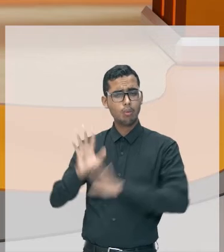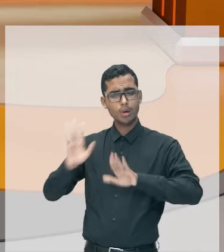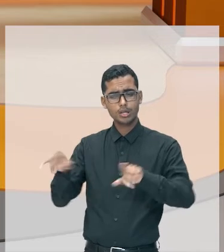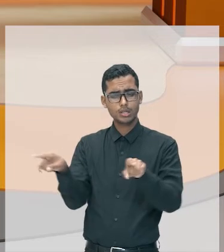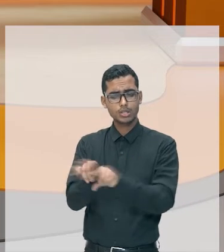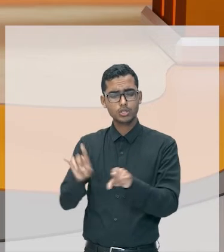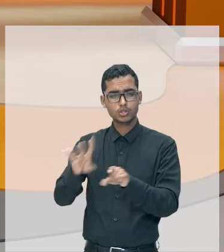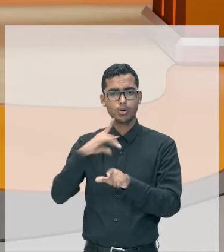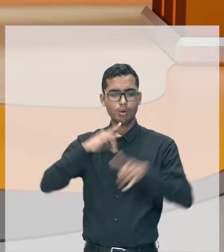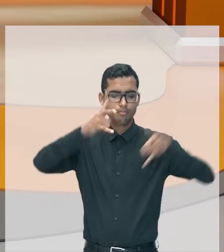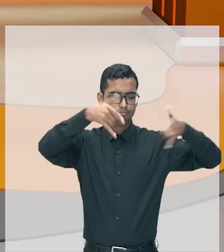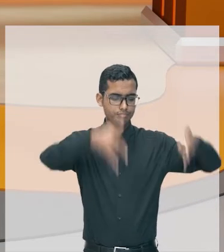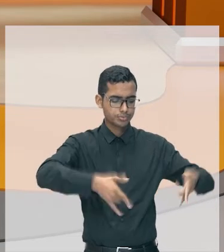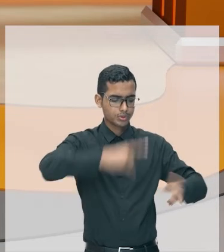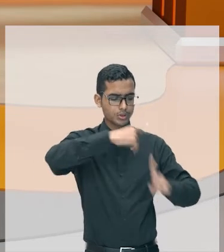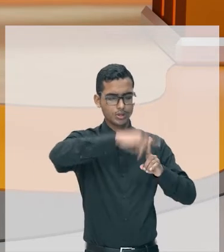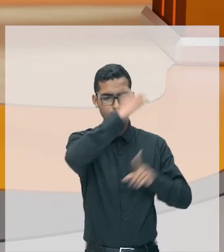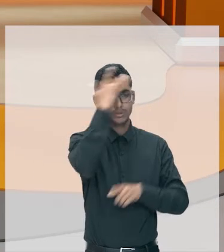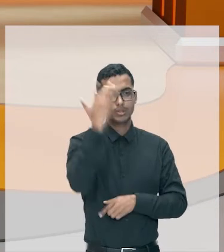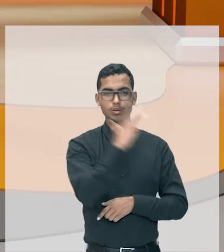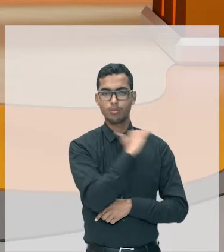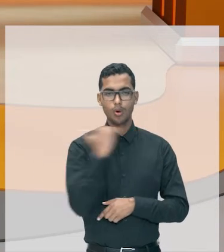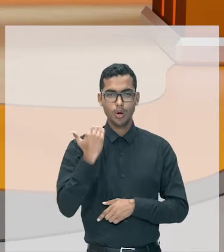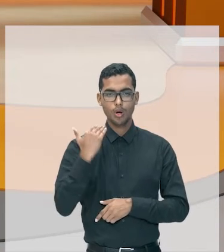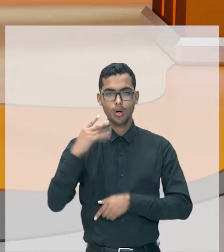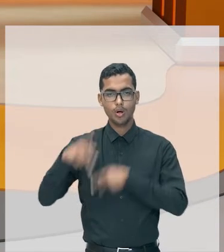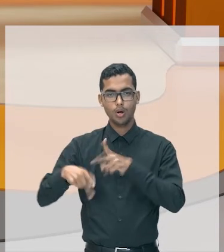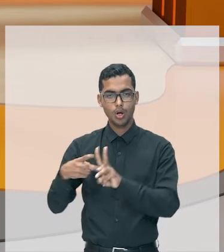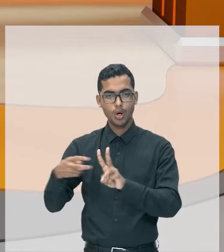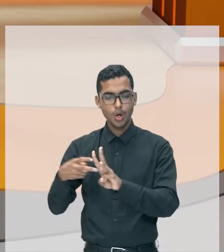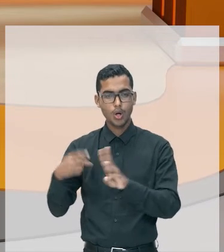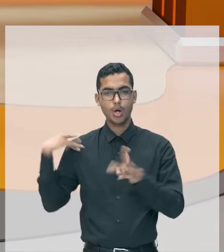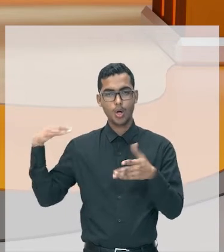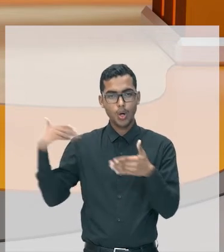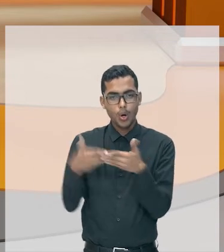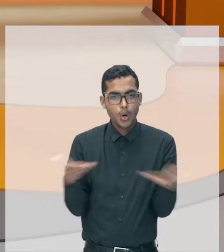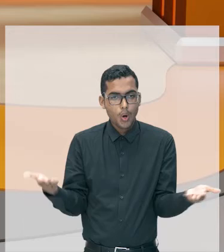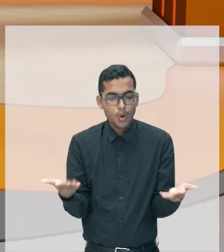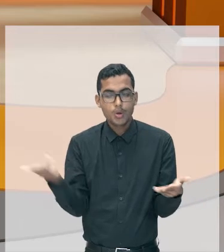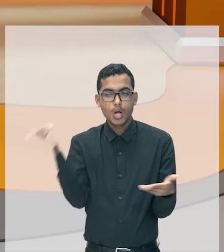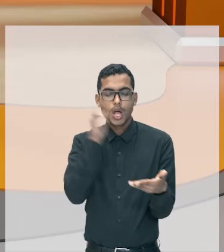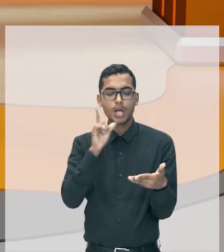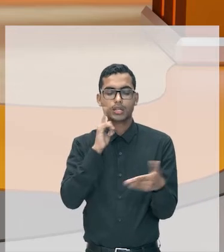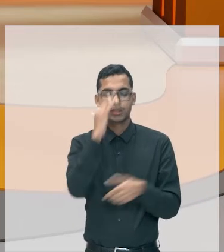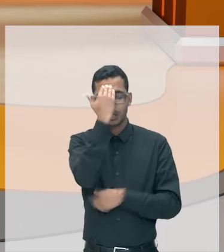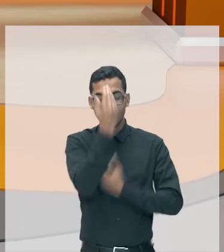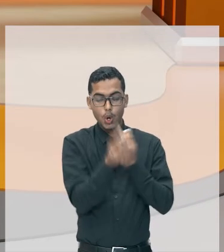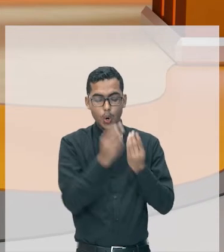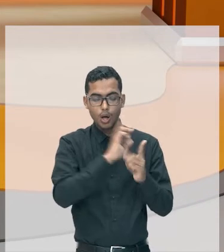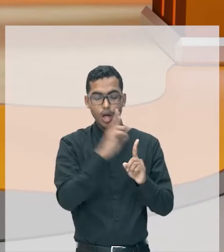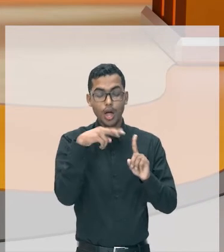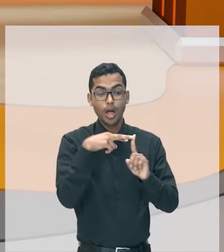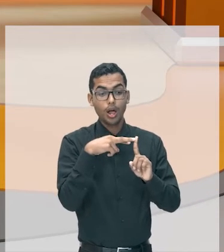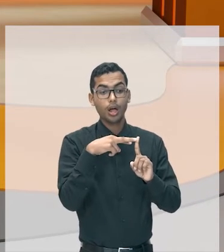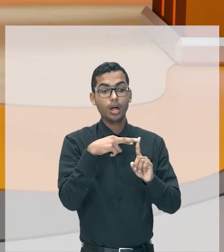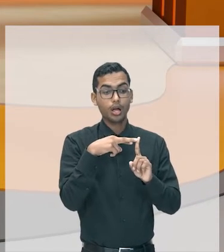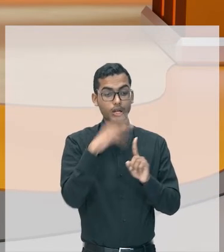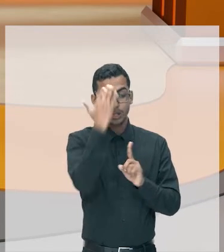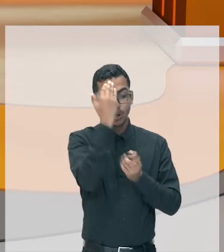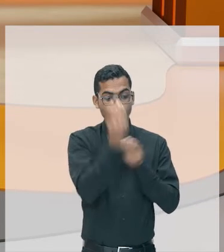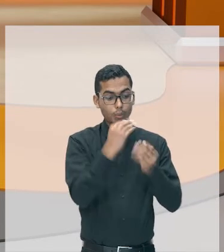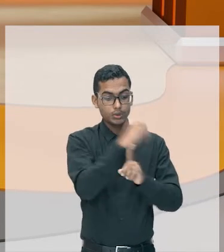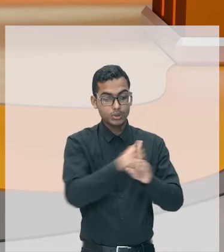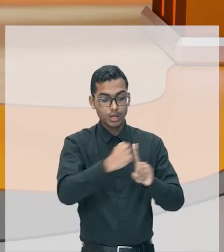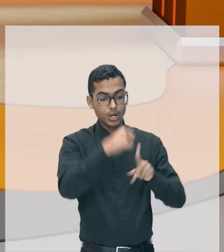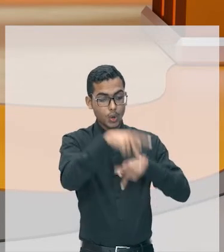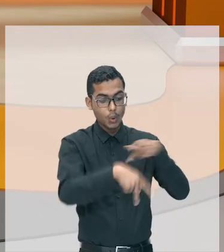havia falecido. Mas essas urnas funerárias hoje nos servem como base para nós entendermos ali um pouco como essas sociedades